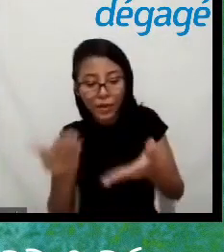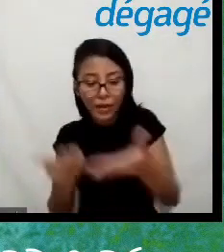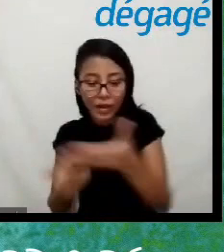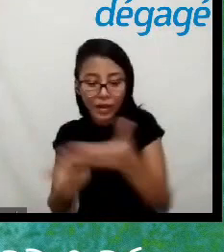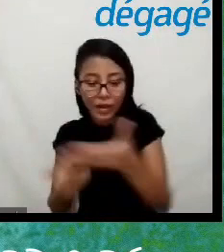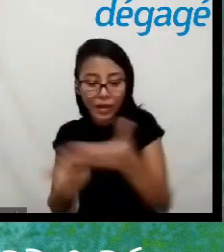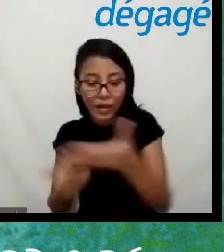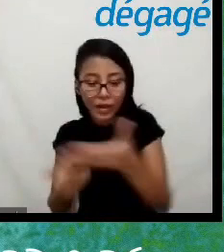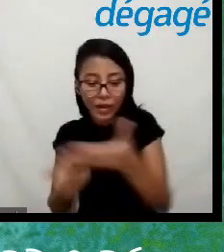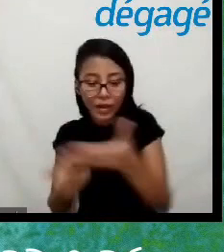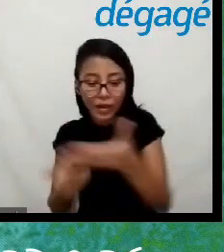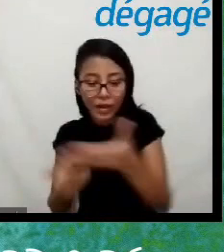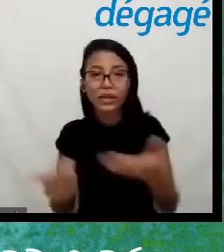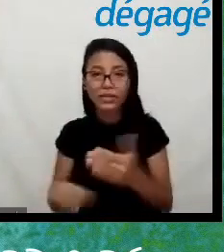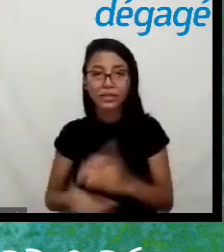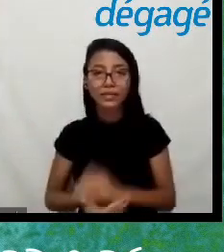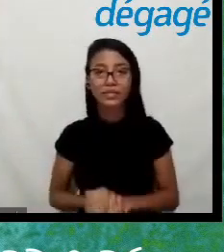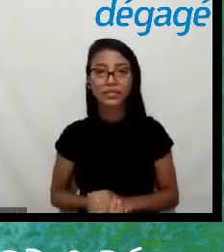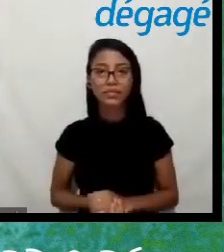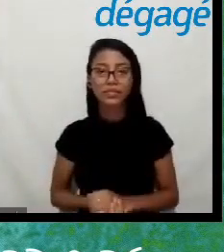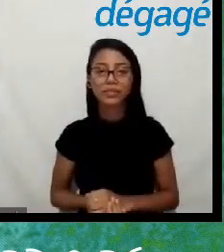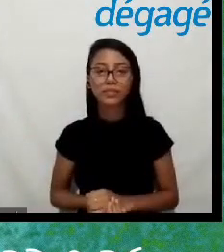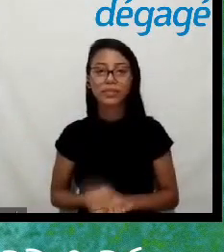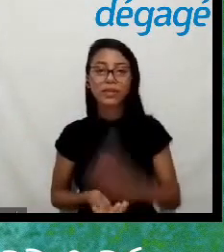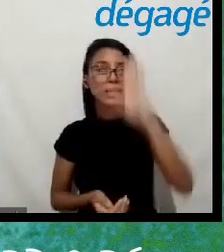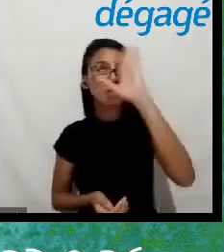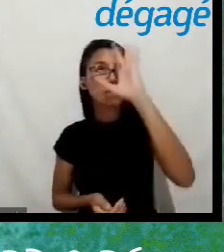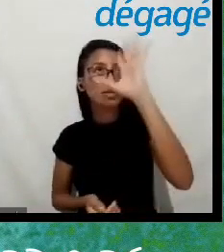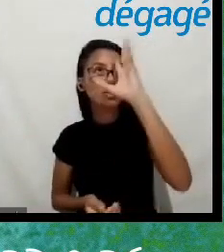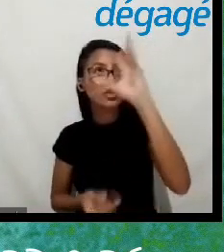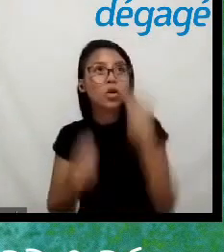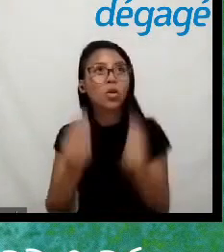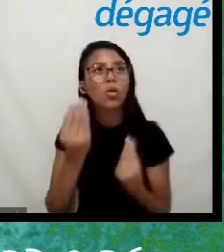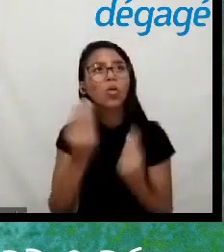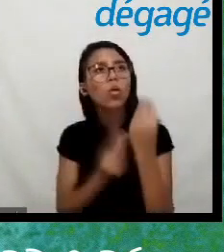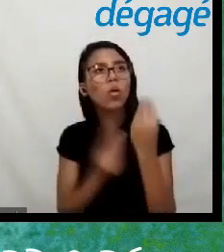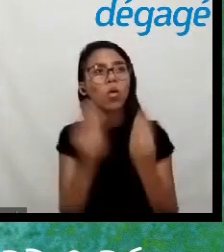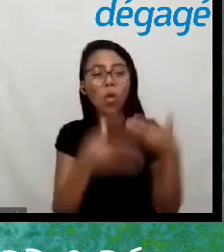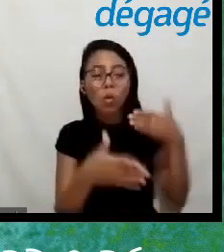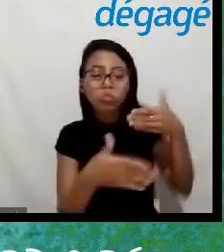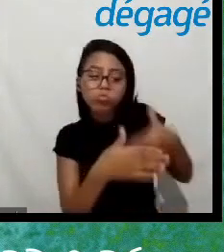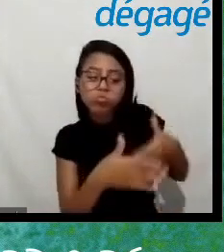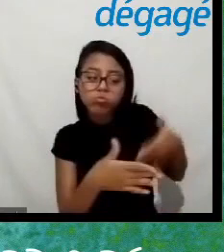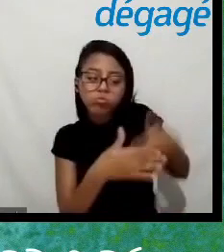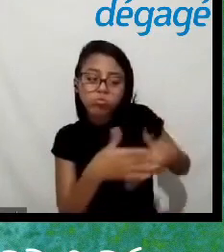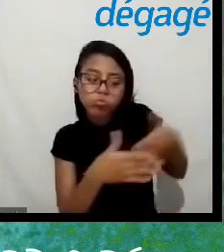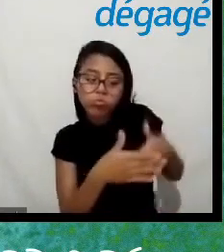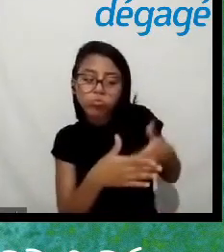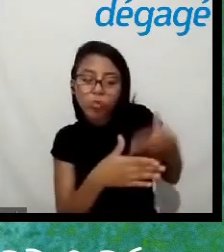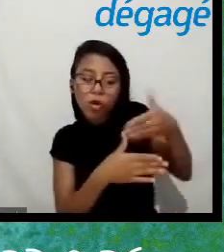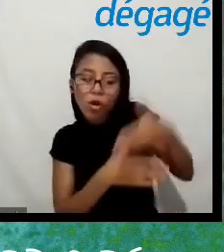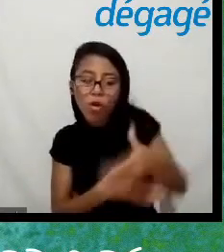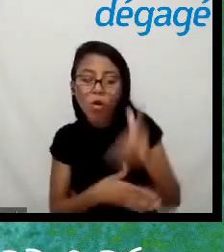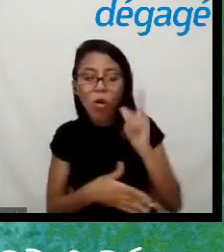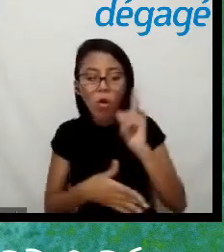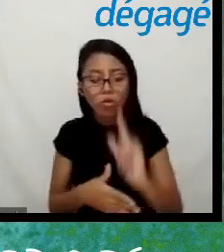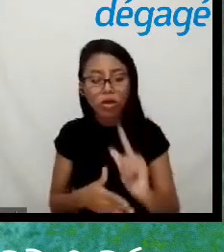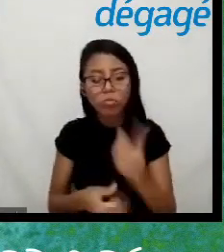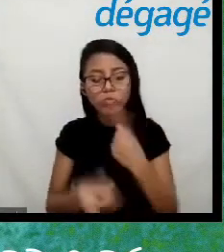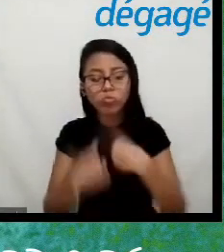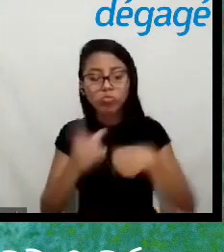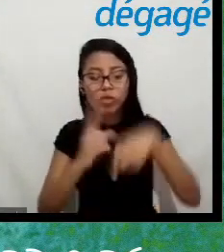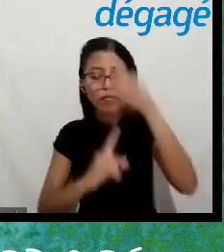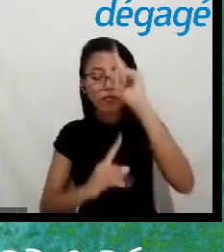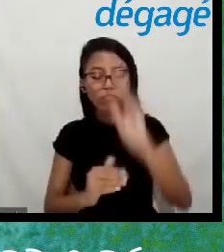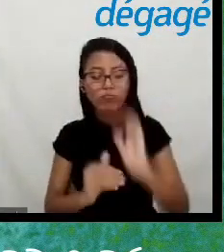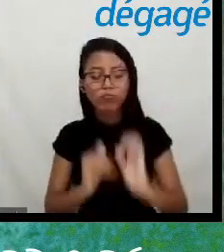que, coletivamente, imaginamos esquemas para cruzar fronteiras, para transgredir. Isso é a